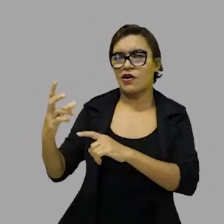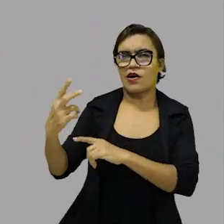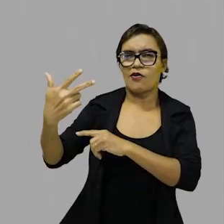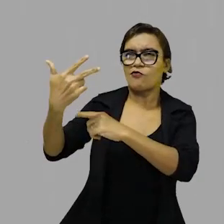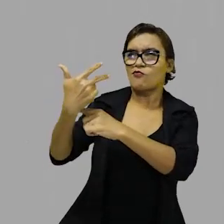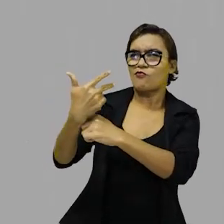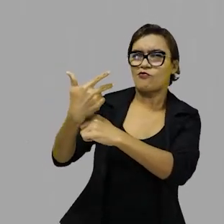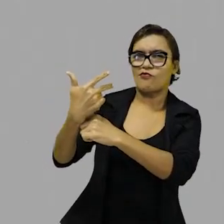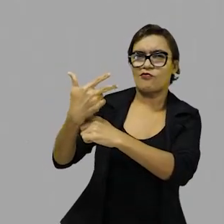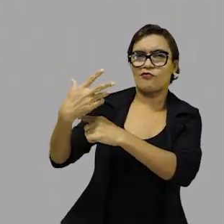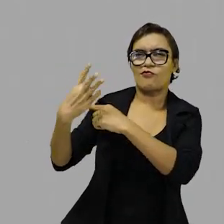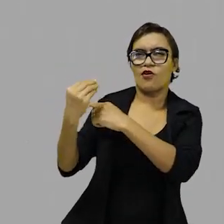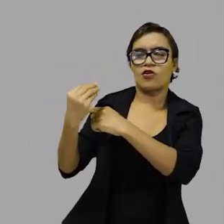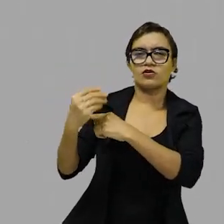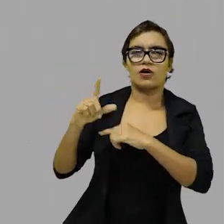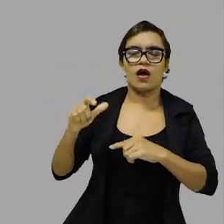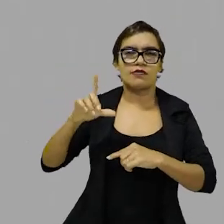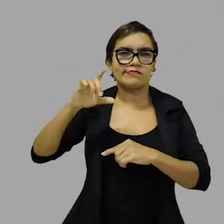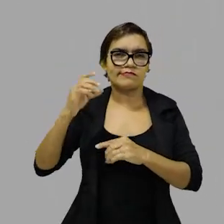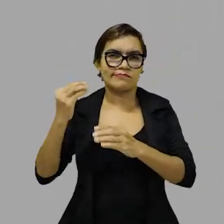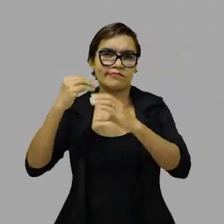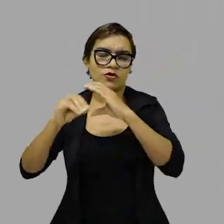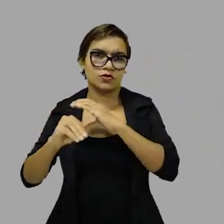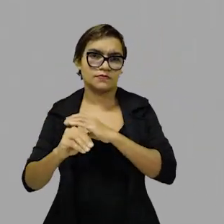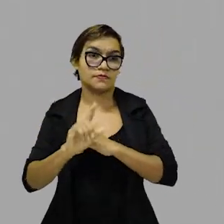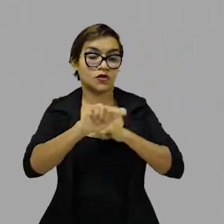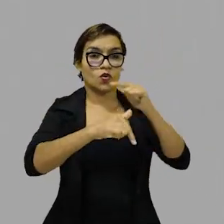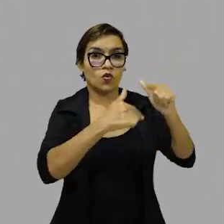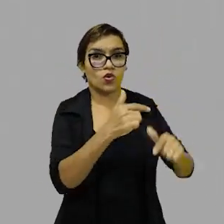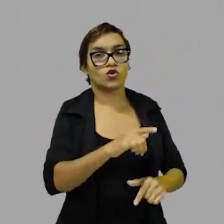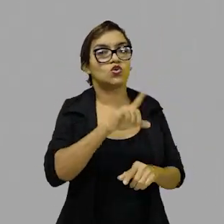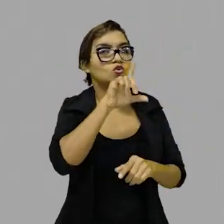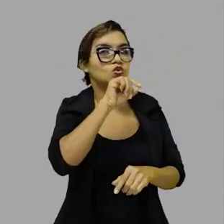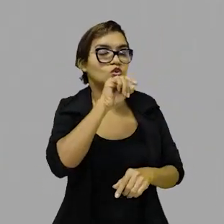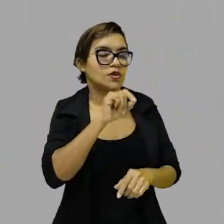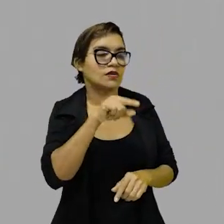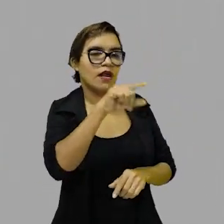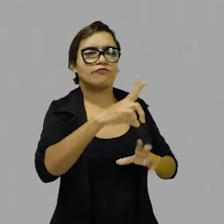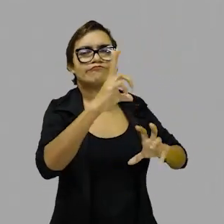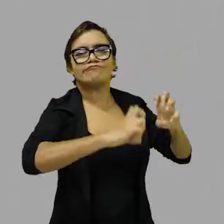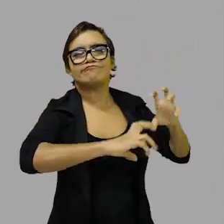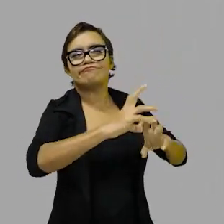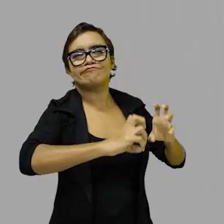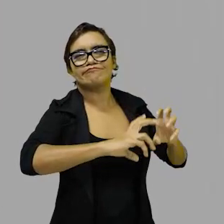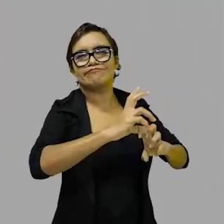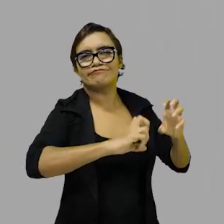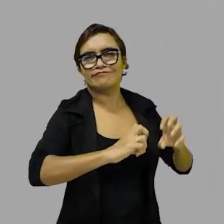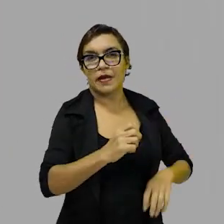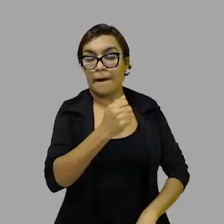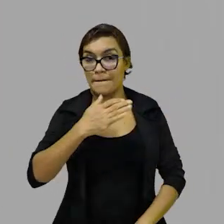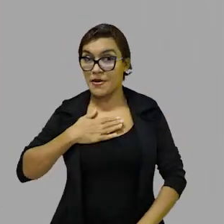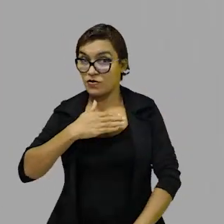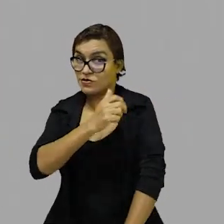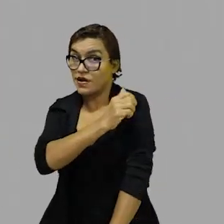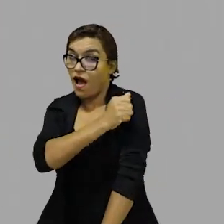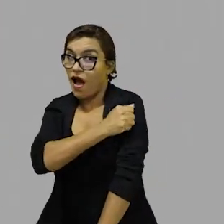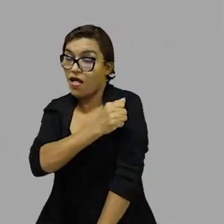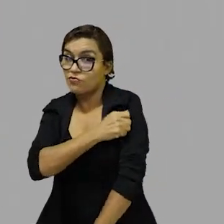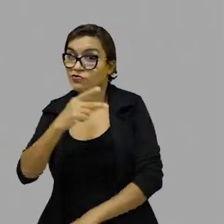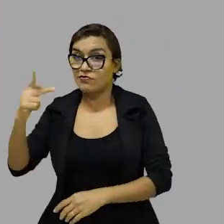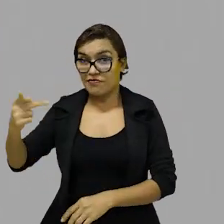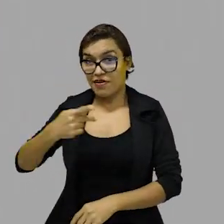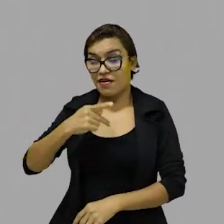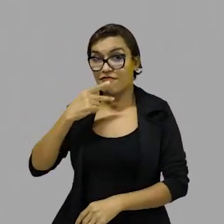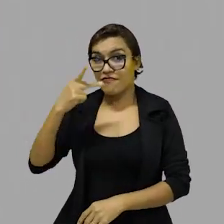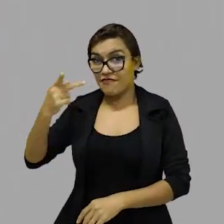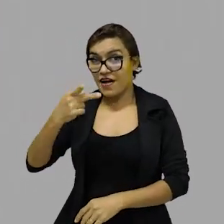Instagram. A outra rede social, o Twitter, é para vocês brigarem. Alunos meus que me disseram. Eu estou reproduzindo falas que são de